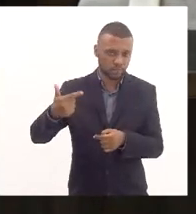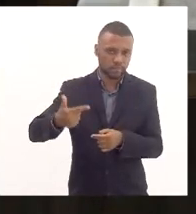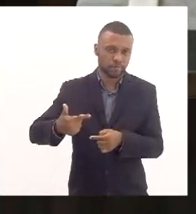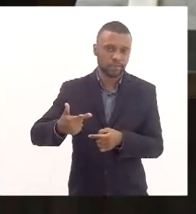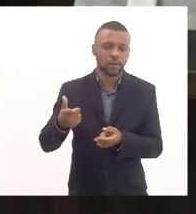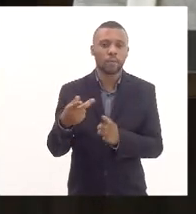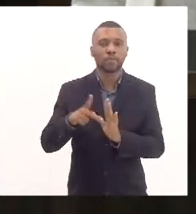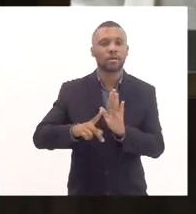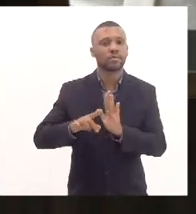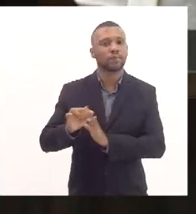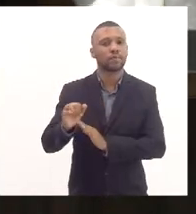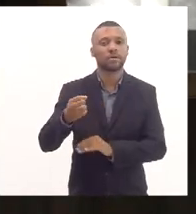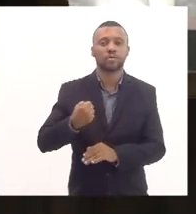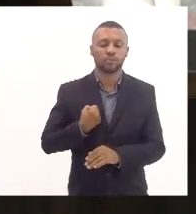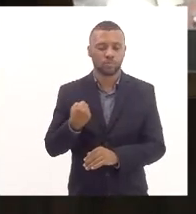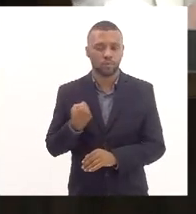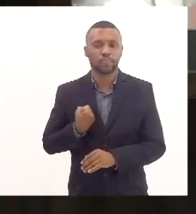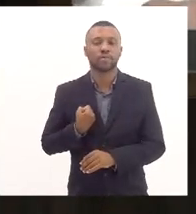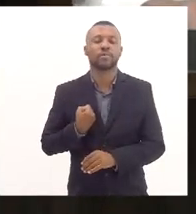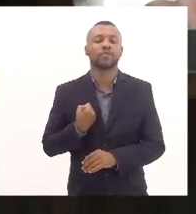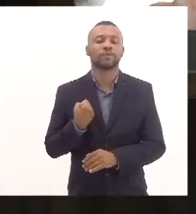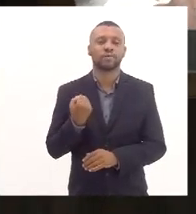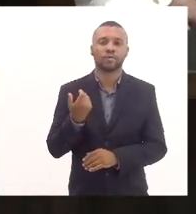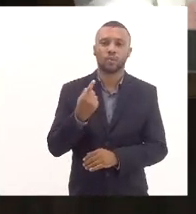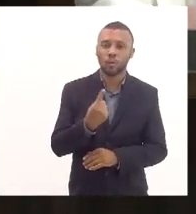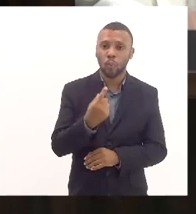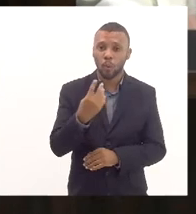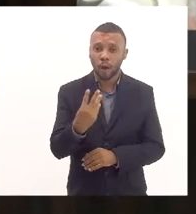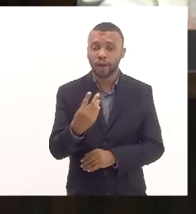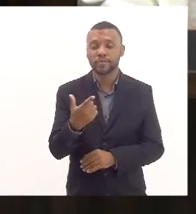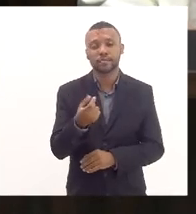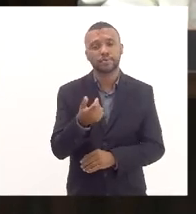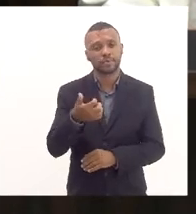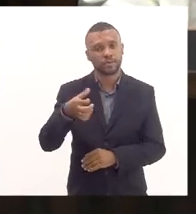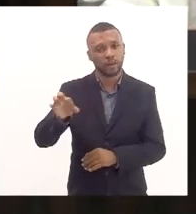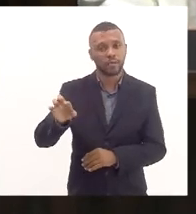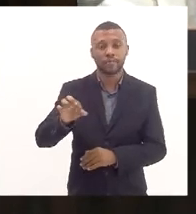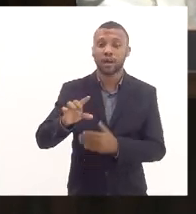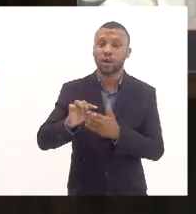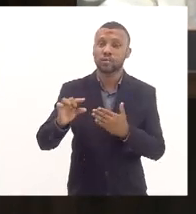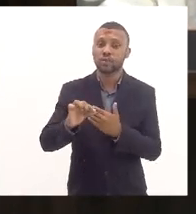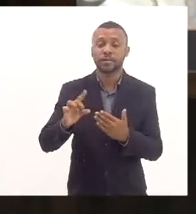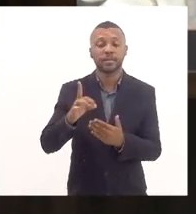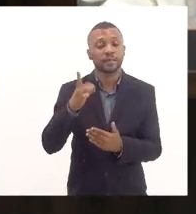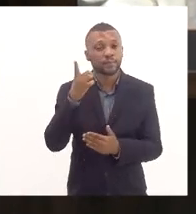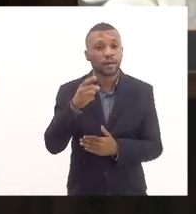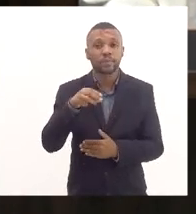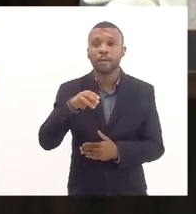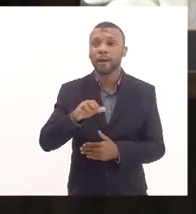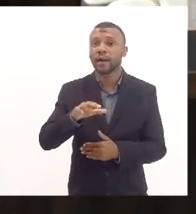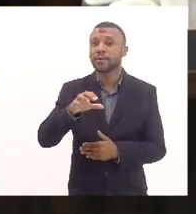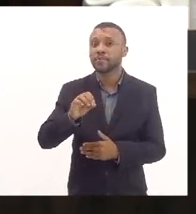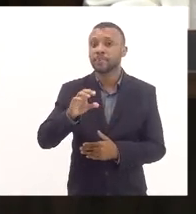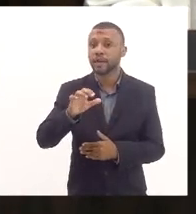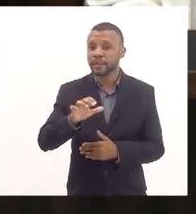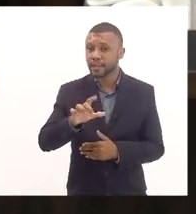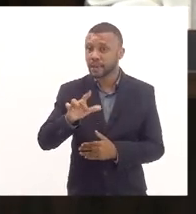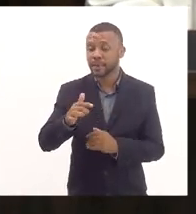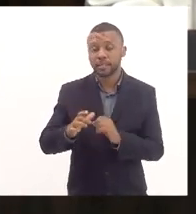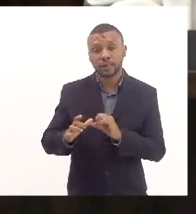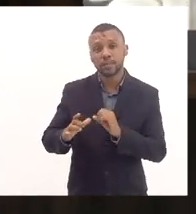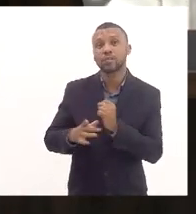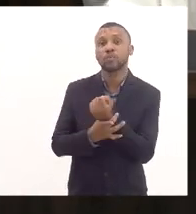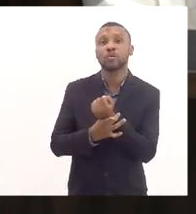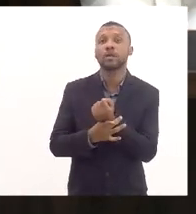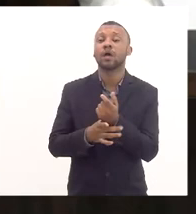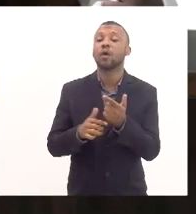projeto de lei nº 14 2019 de autoria do deputado Márcio canela que assegura ao consumidor de